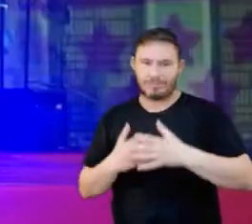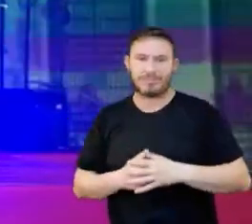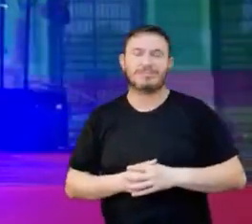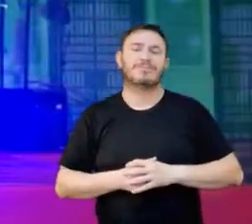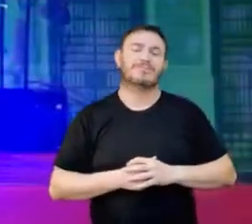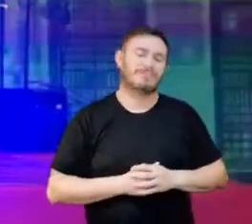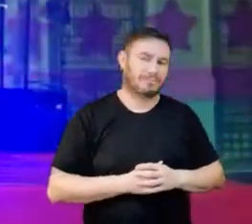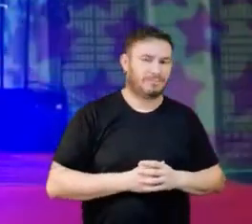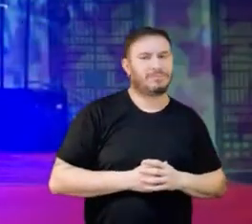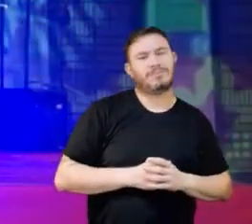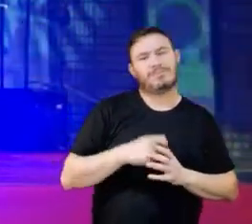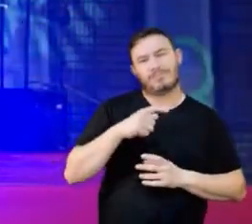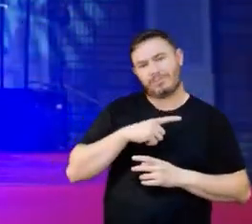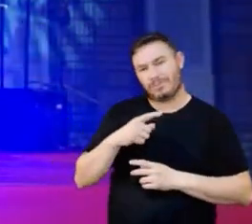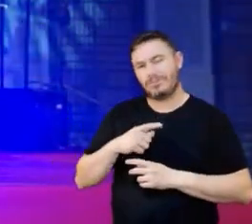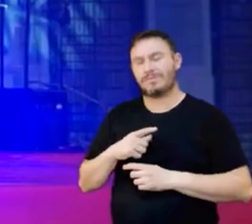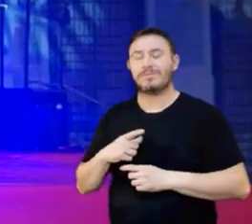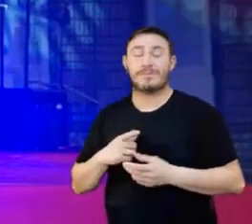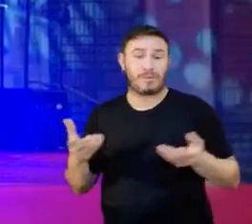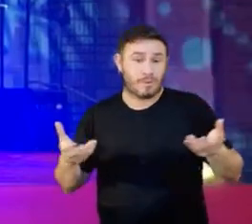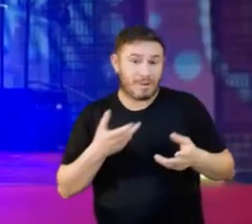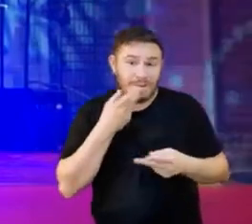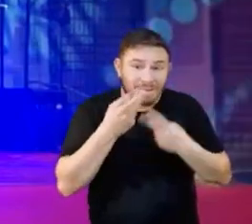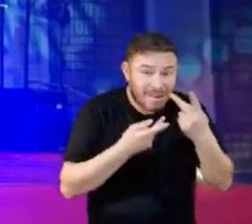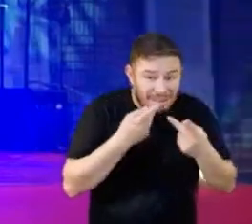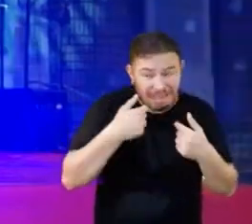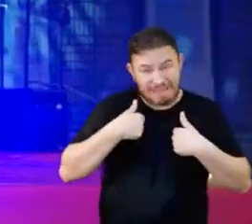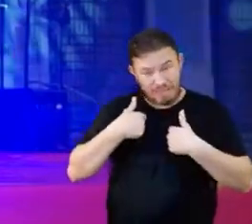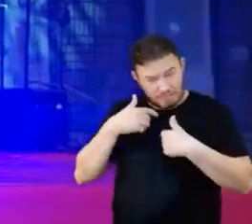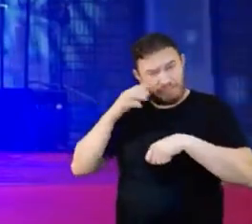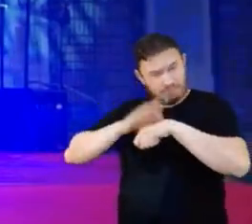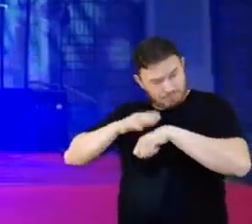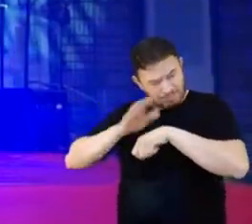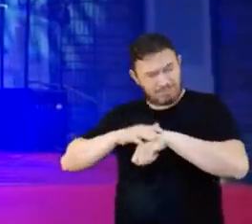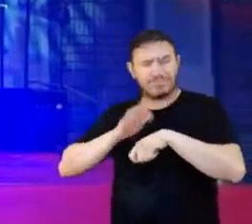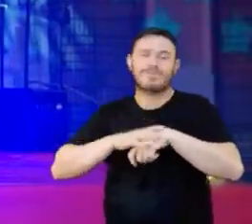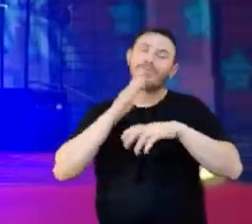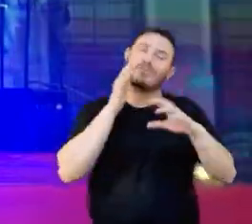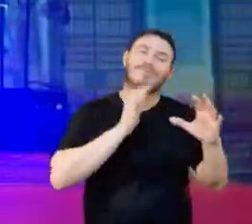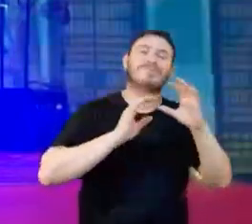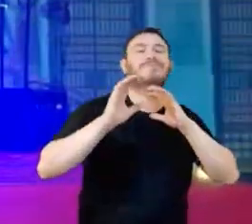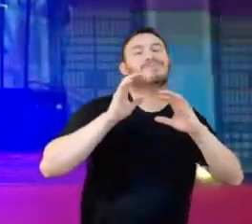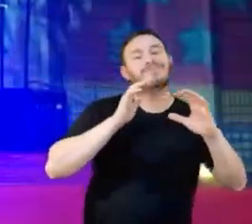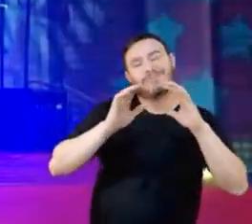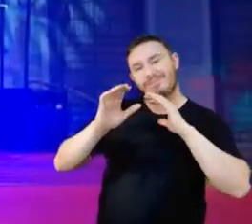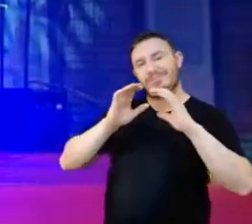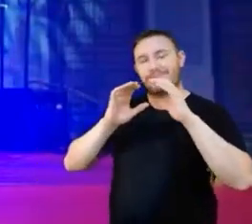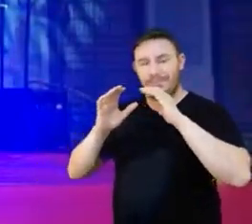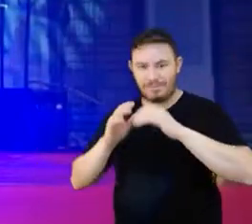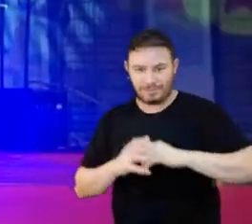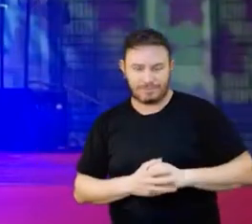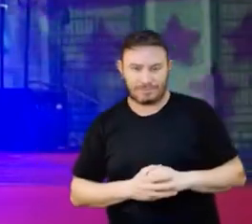Enquanto houver espaço, corpo, tempo e algum modo de dizer não, eu canto.